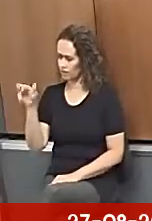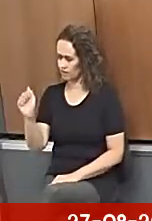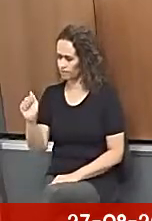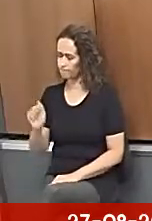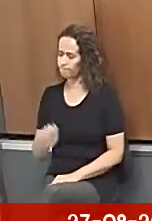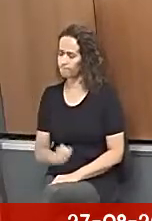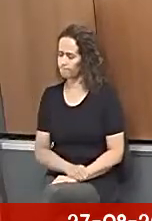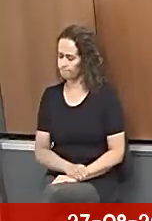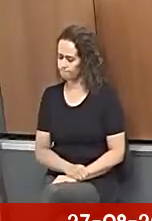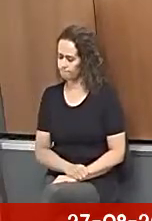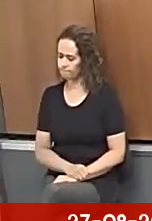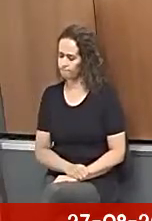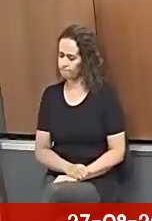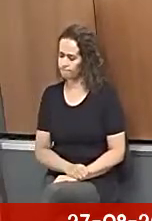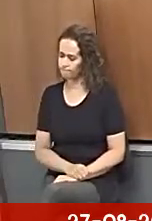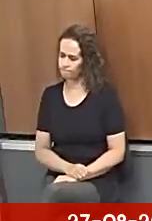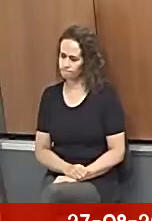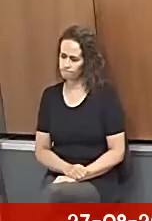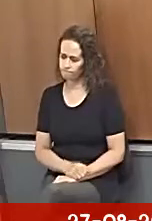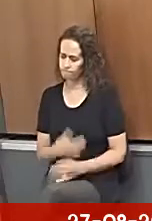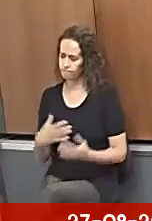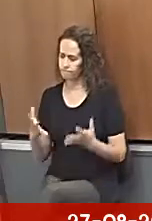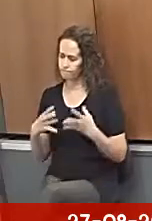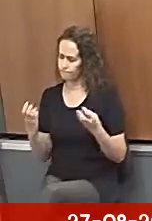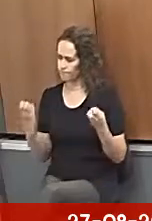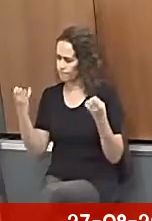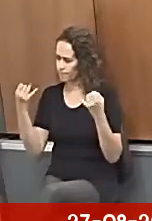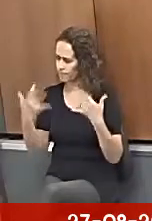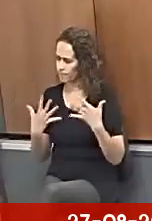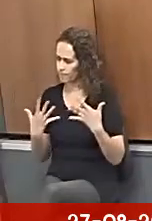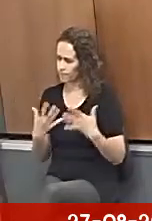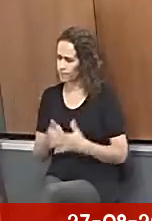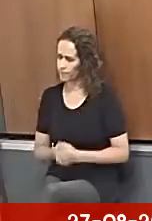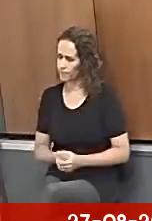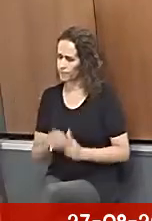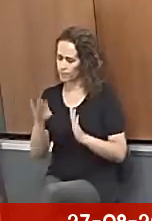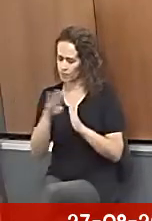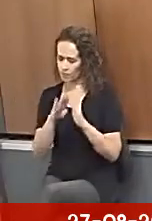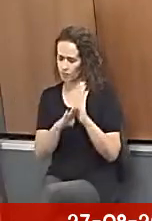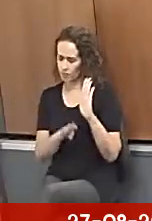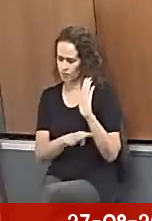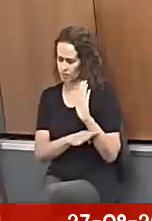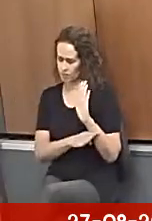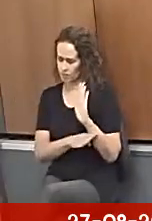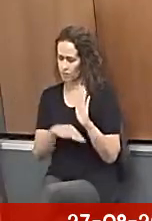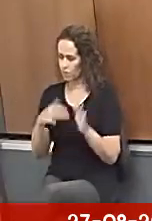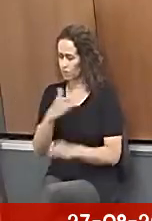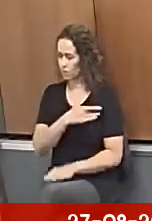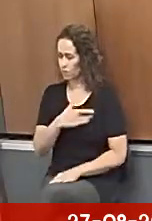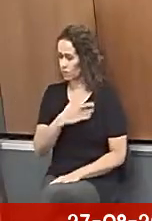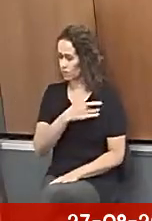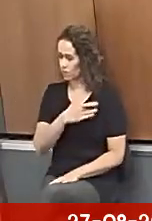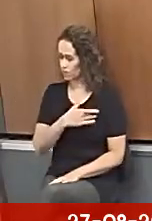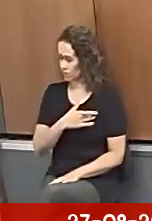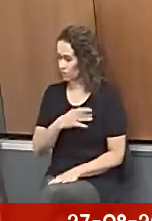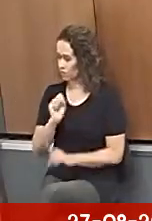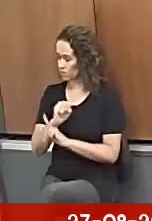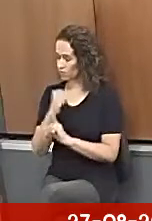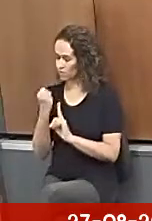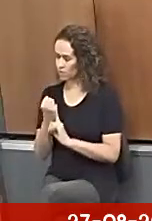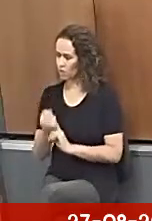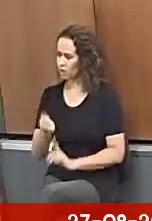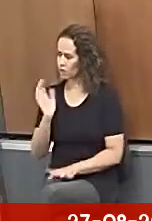título isso eu quero dizer que dentro do programa cruzeiro social nós já havíamos já vínhamos